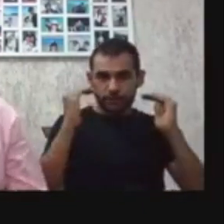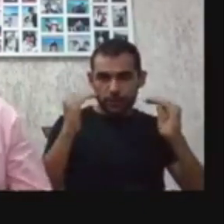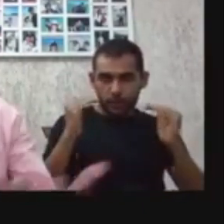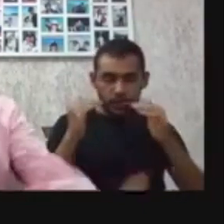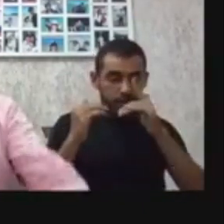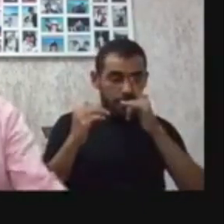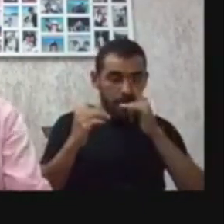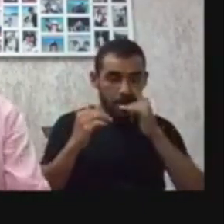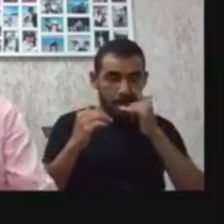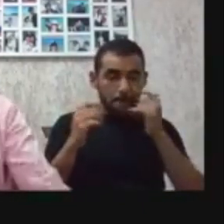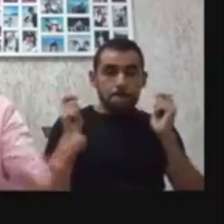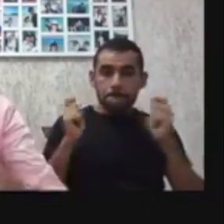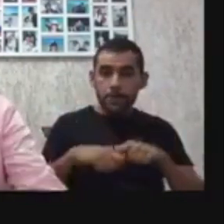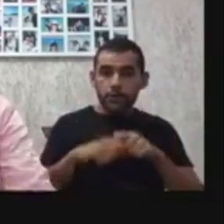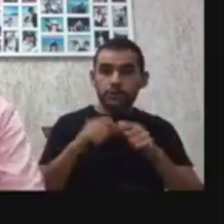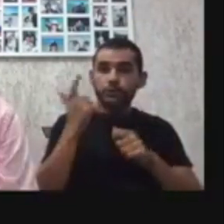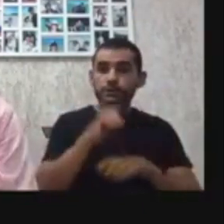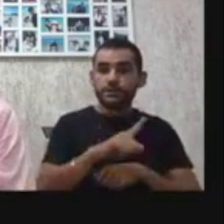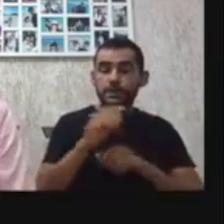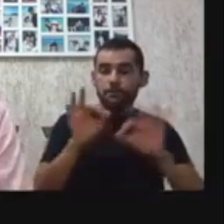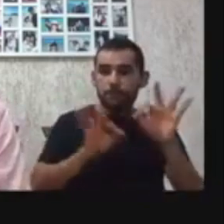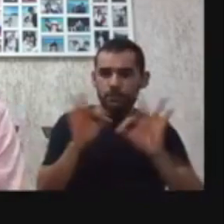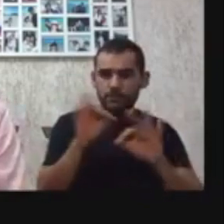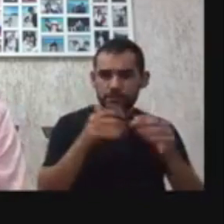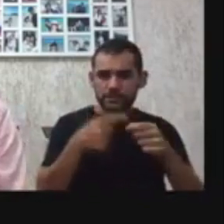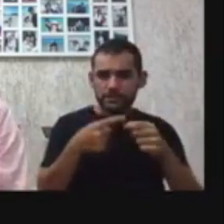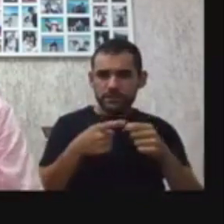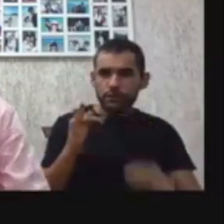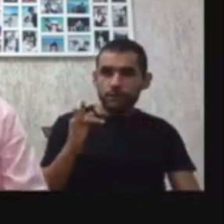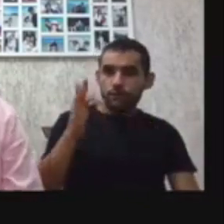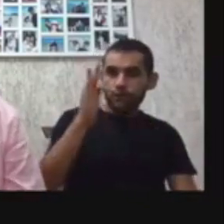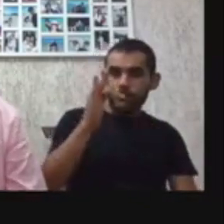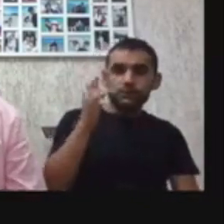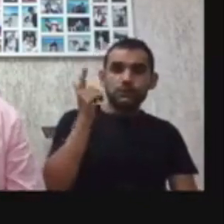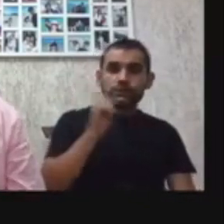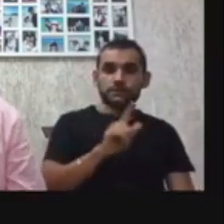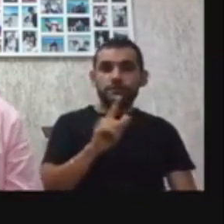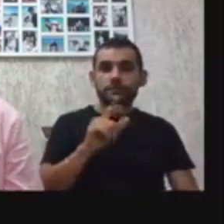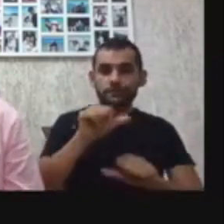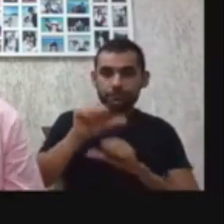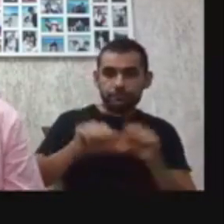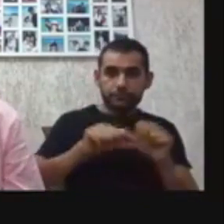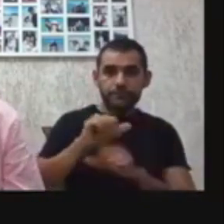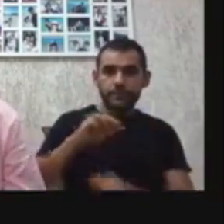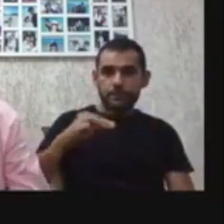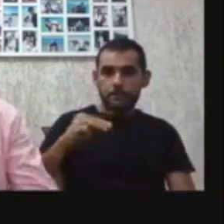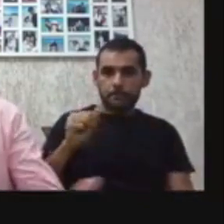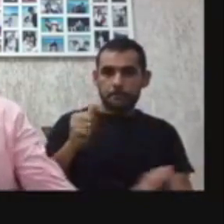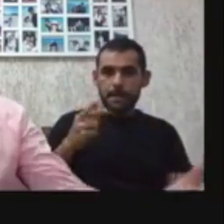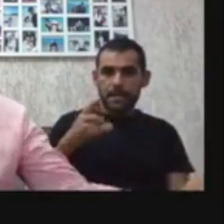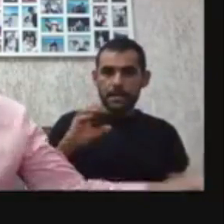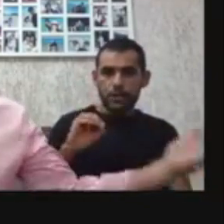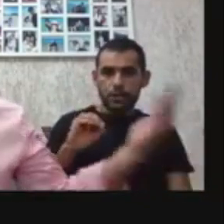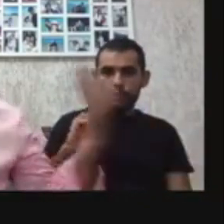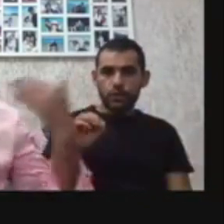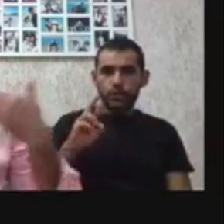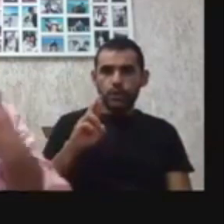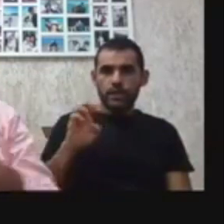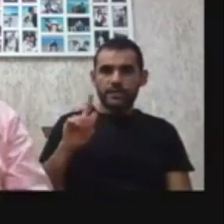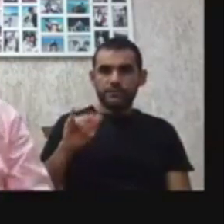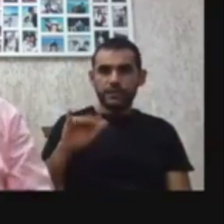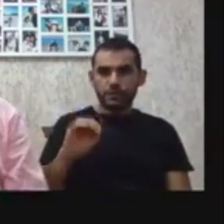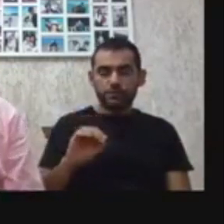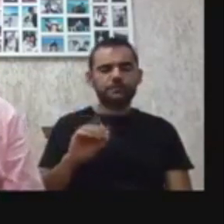nós podemos buscar preparar a cidade para futuramente virarmos uma macro-região, porque nós atendemos